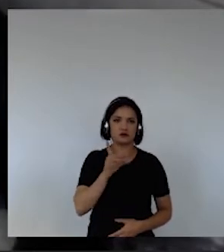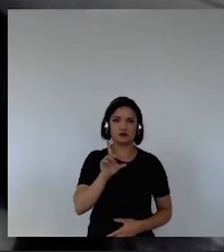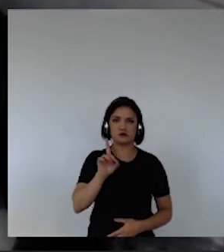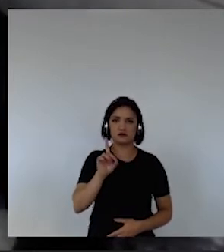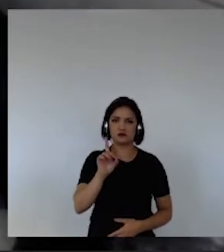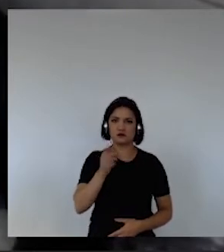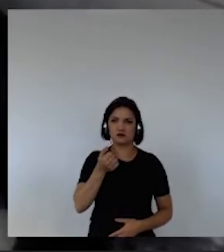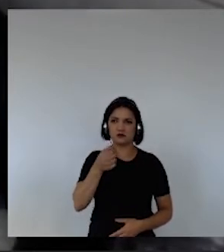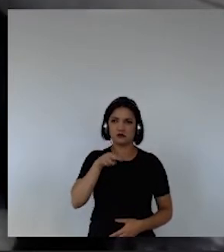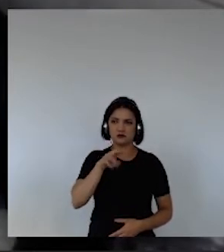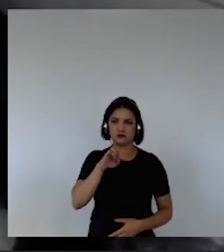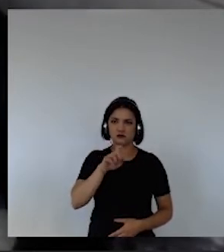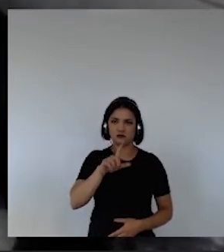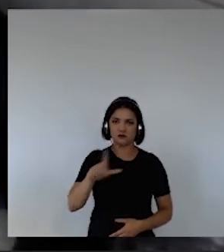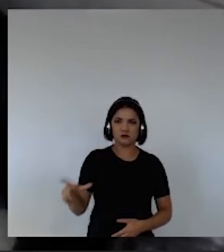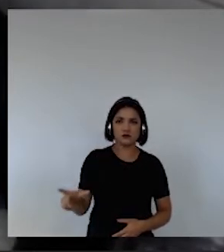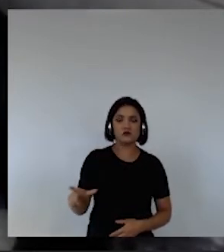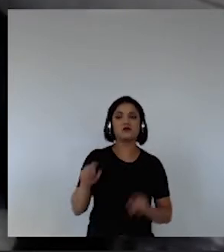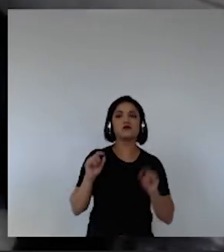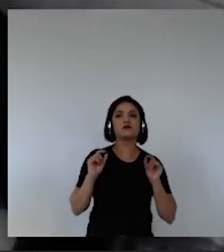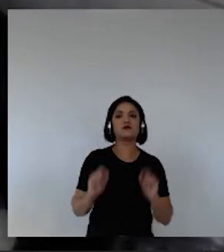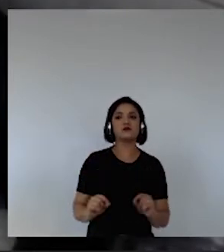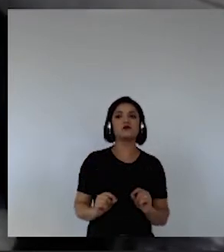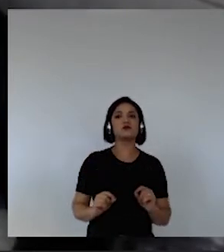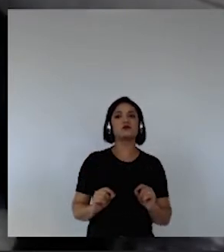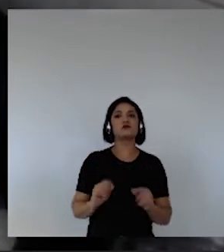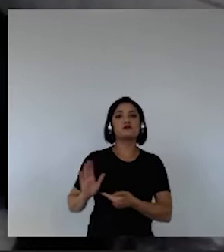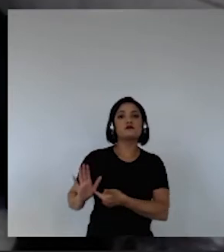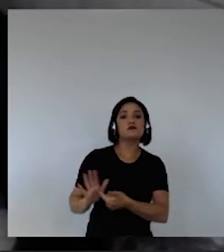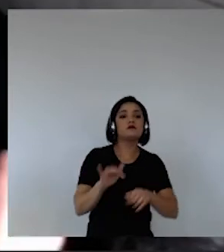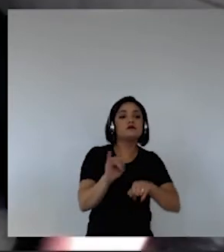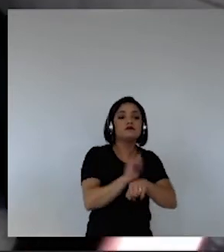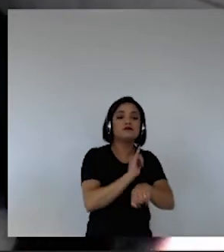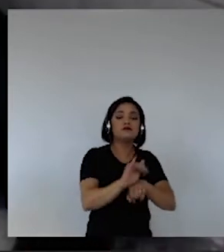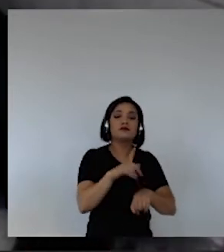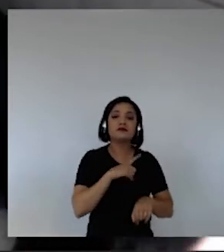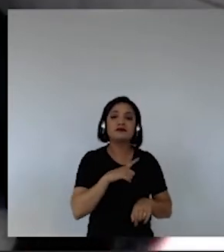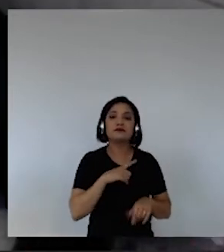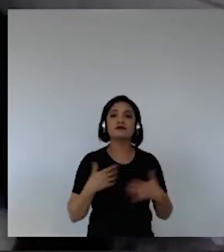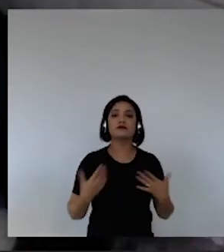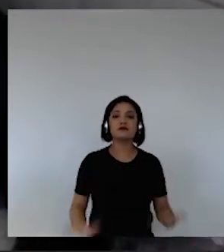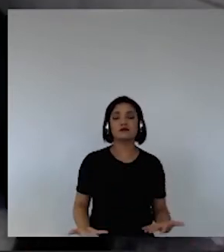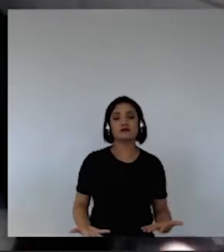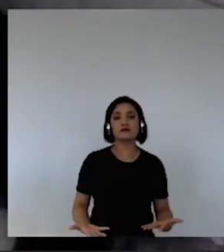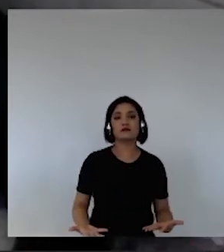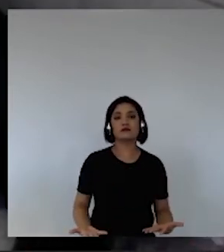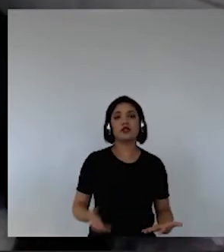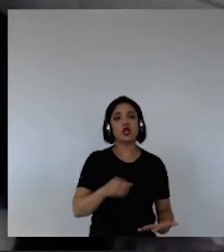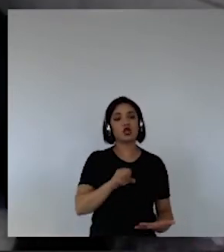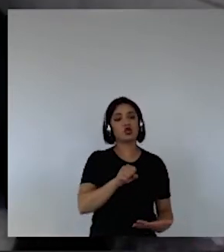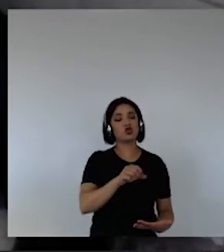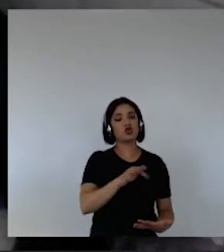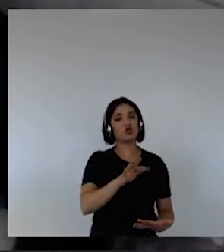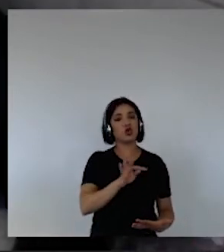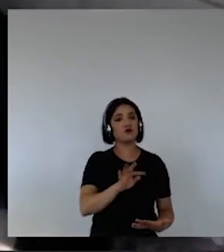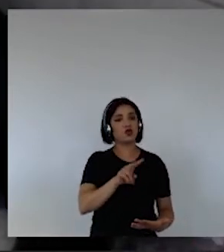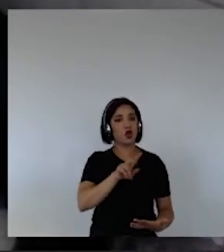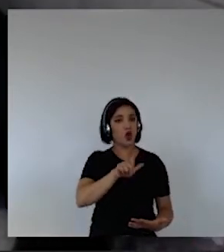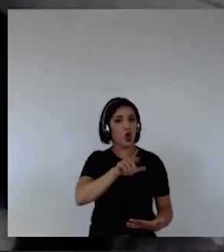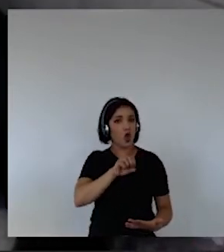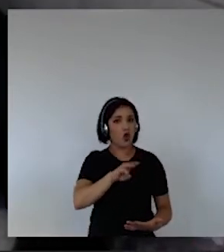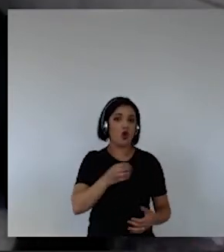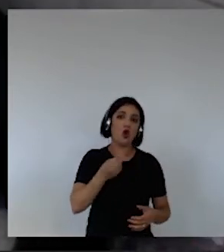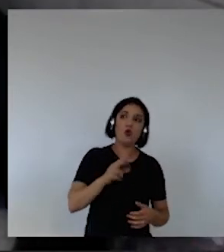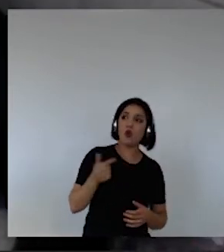muito elucidativa em demonstrar os mecanismos existentes, seja utilizando-se a soft law ou até mesmo os mecanismos,